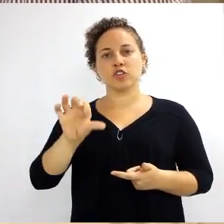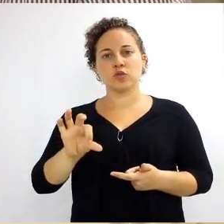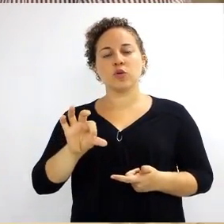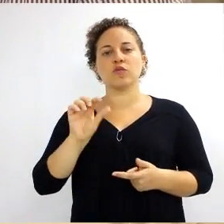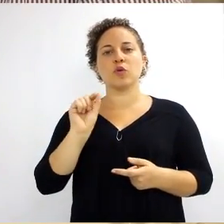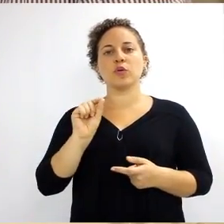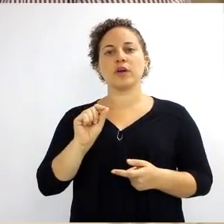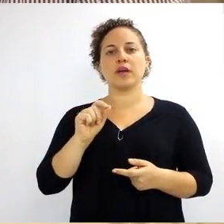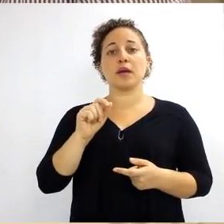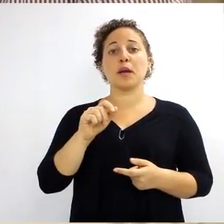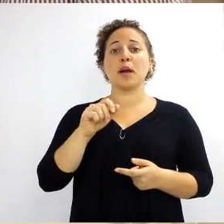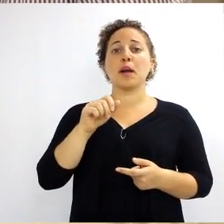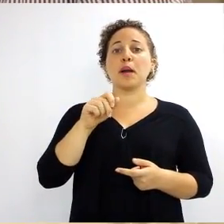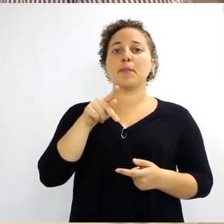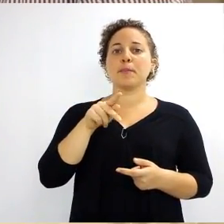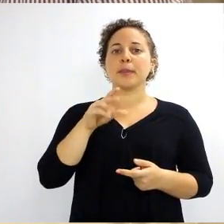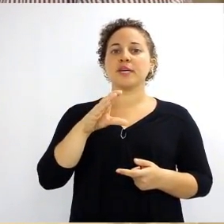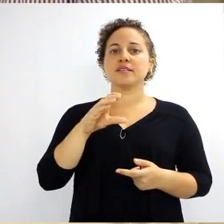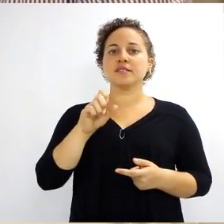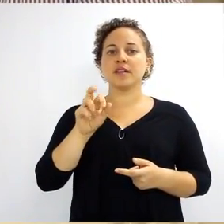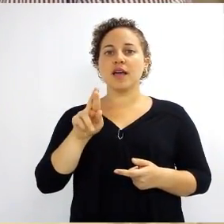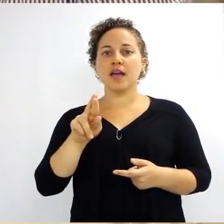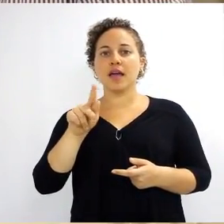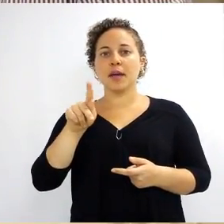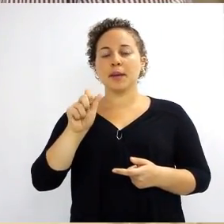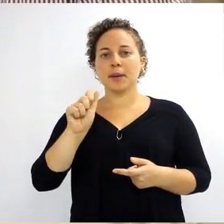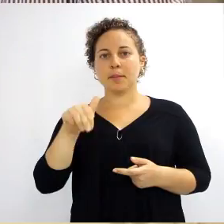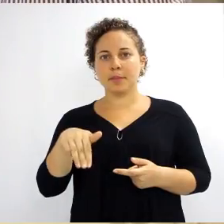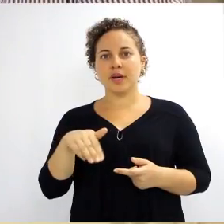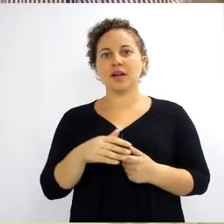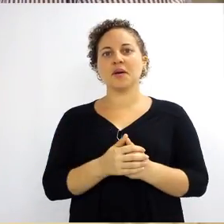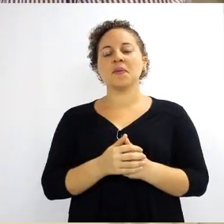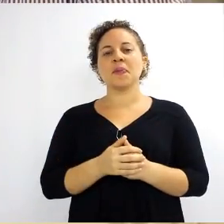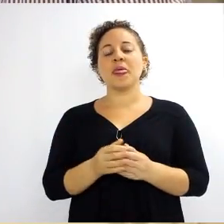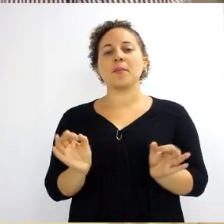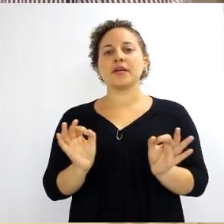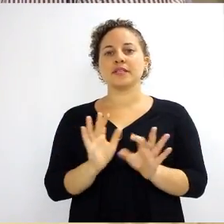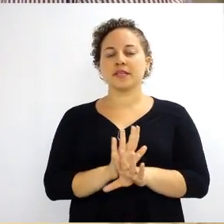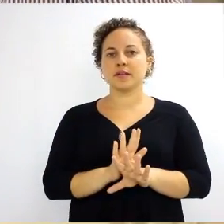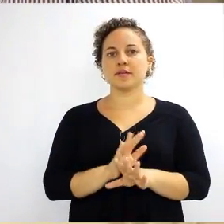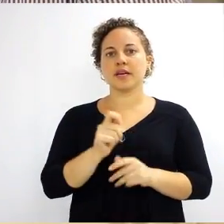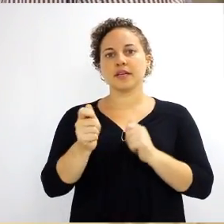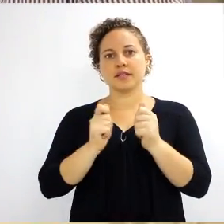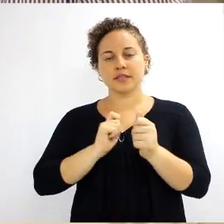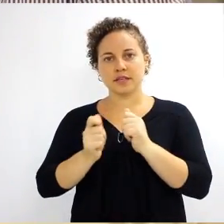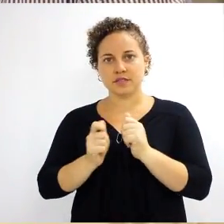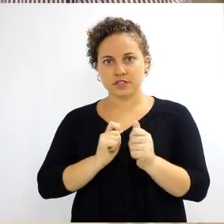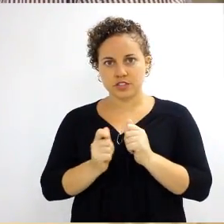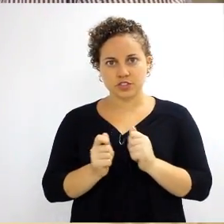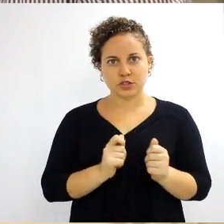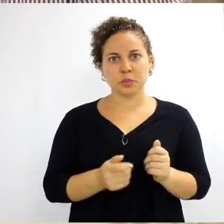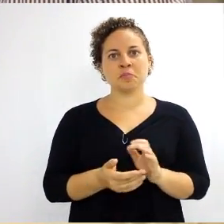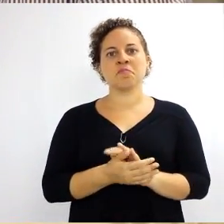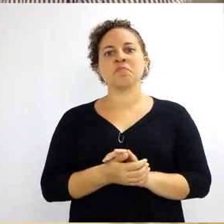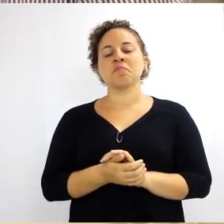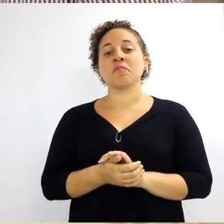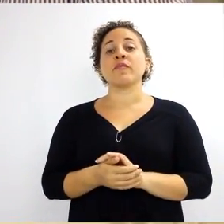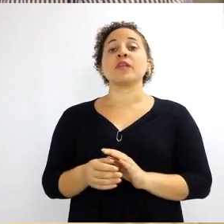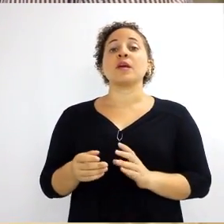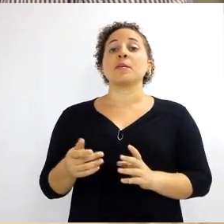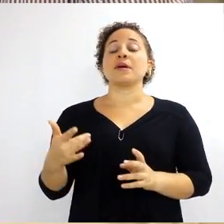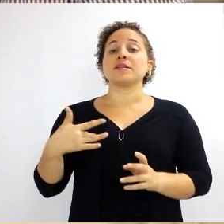sobre PCA e PAN, que é bem interessante. Para fechar a entrevista, vamos falar sobre a questão da